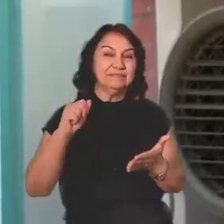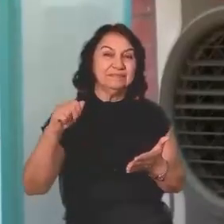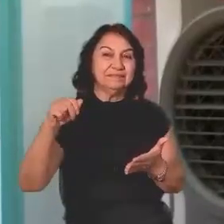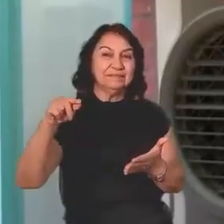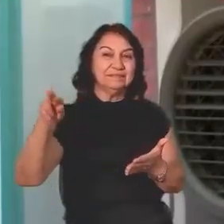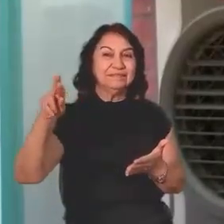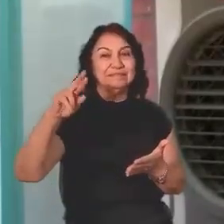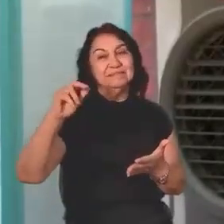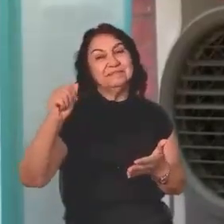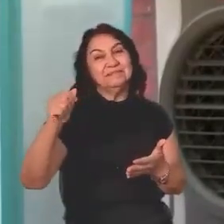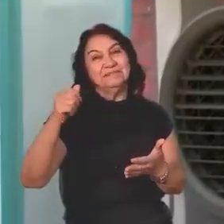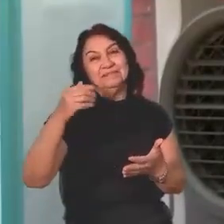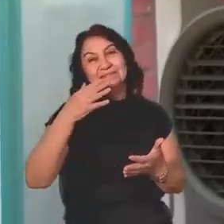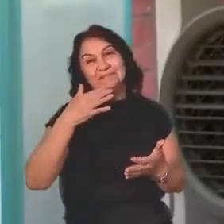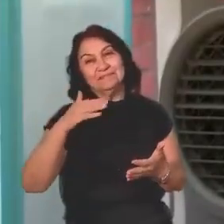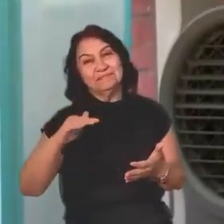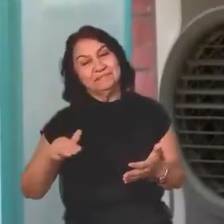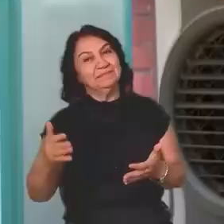Assim, ou